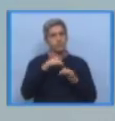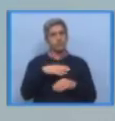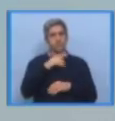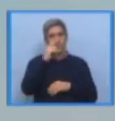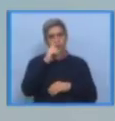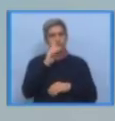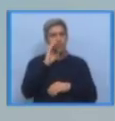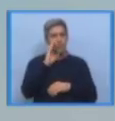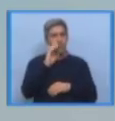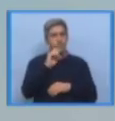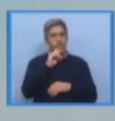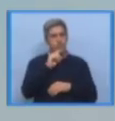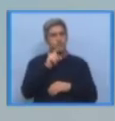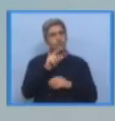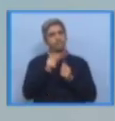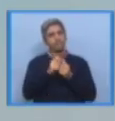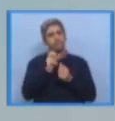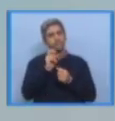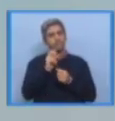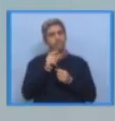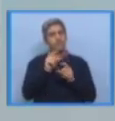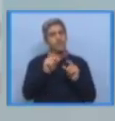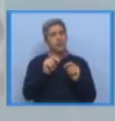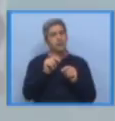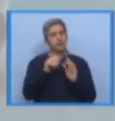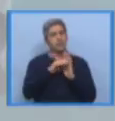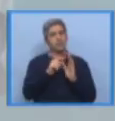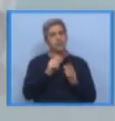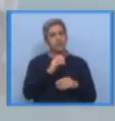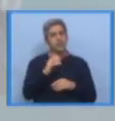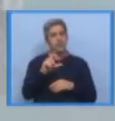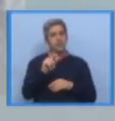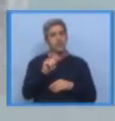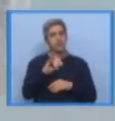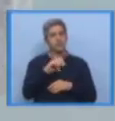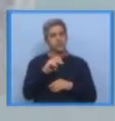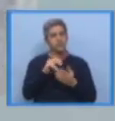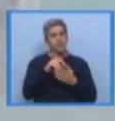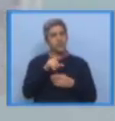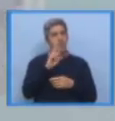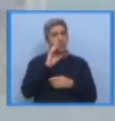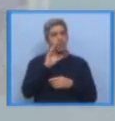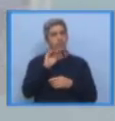que mais logo pode ainda acompanhar a edição rádio do programa Eclésia. Ela espera por si